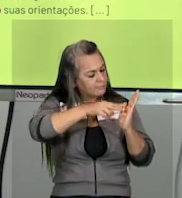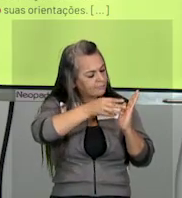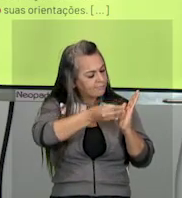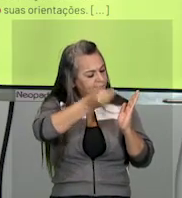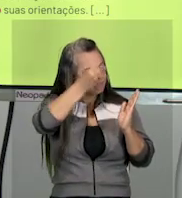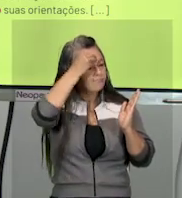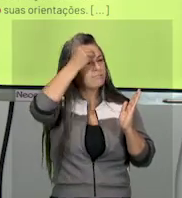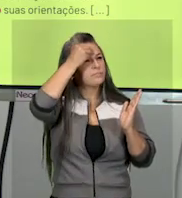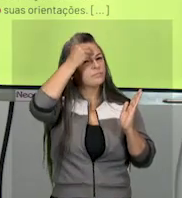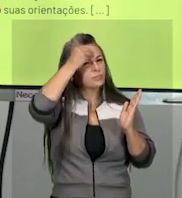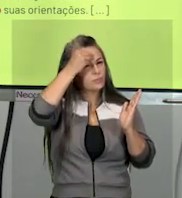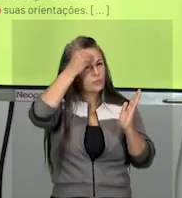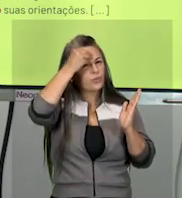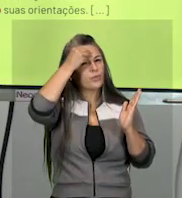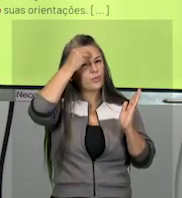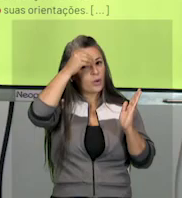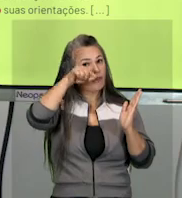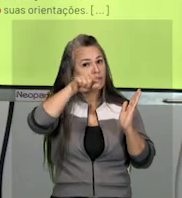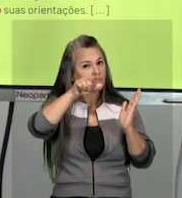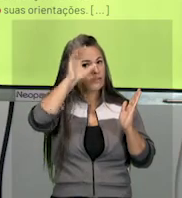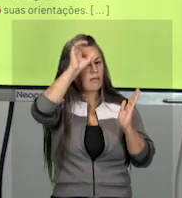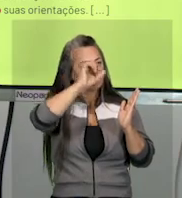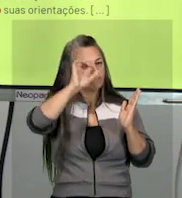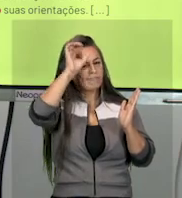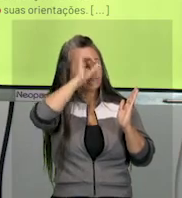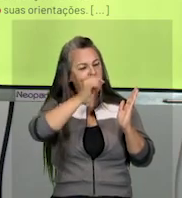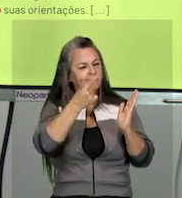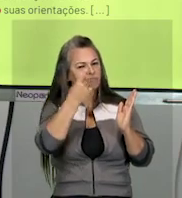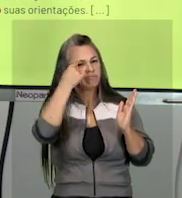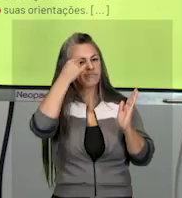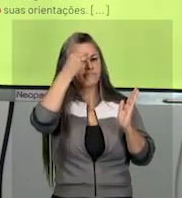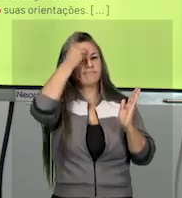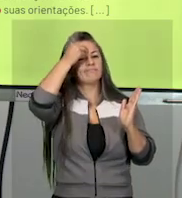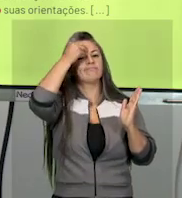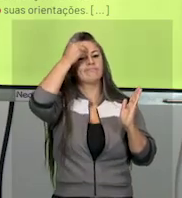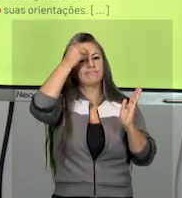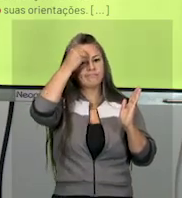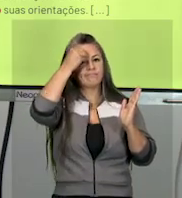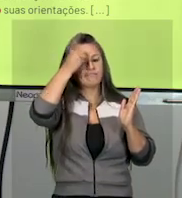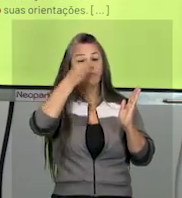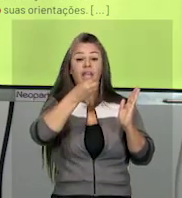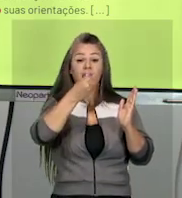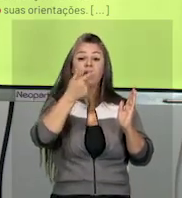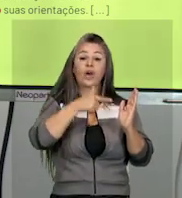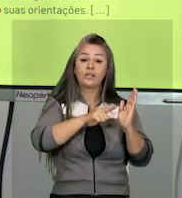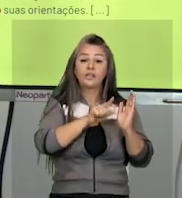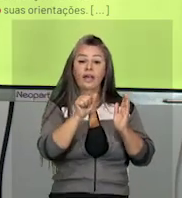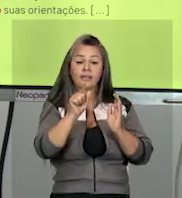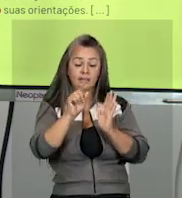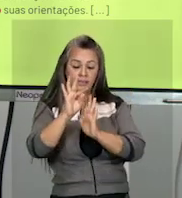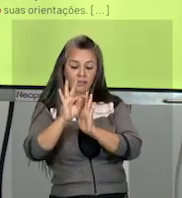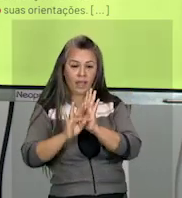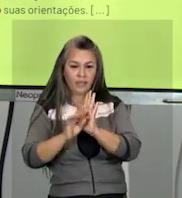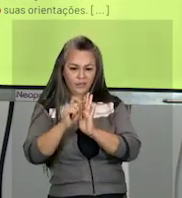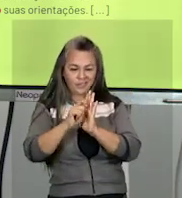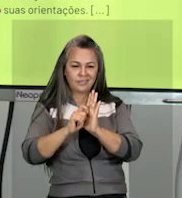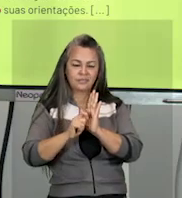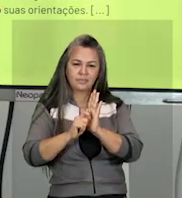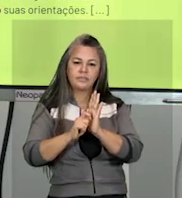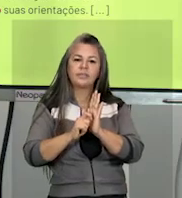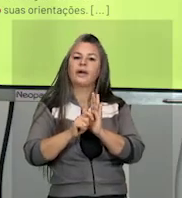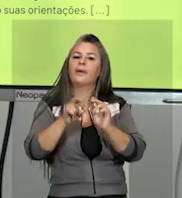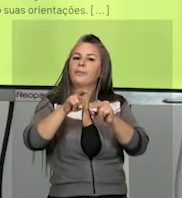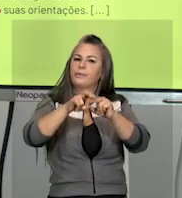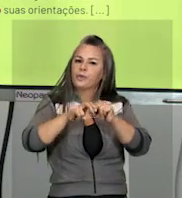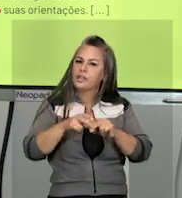a dizer, a produzir sentido, a criar intenções no seu texto. Por isso que eu falo, eu brinco com os meus alunos, né?